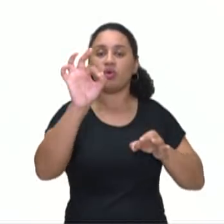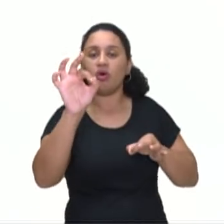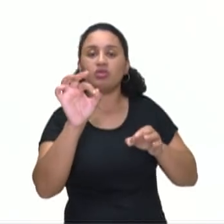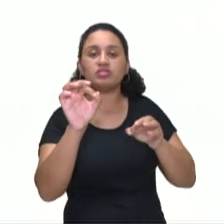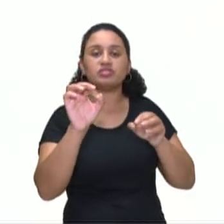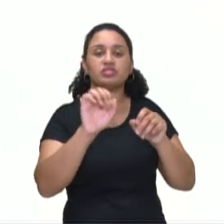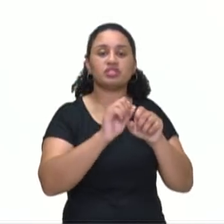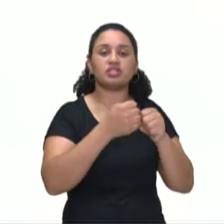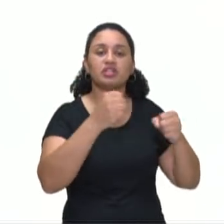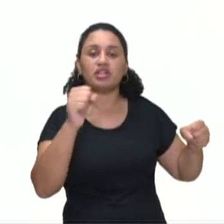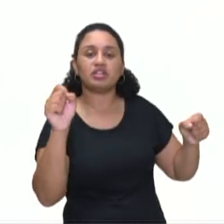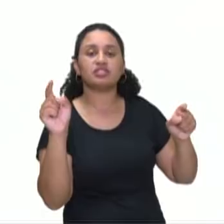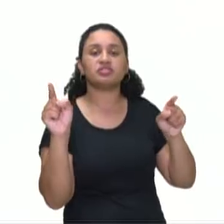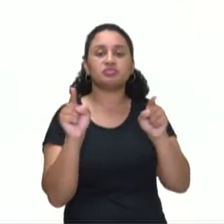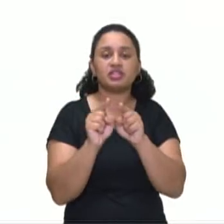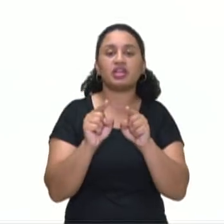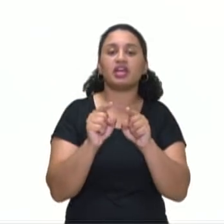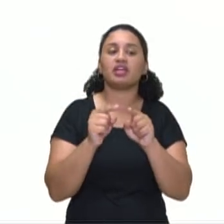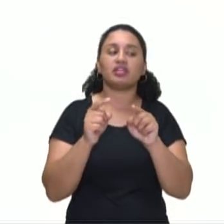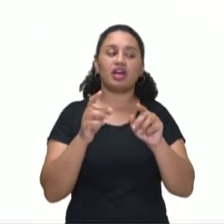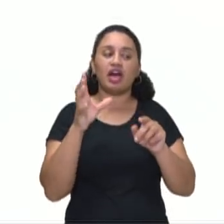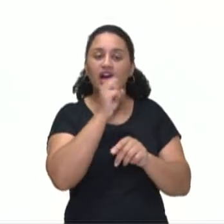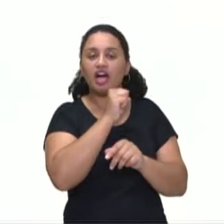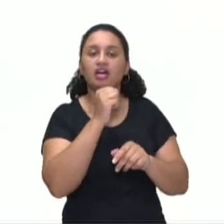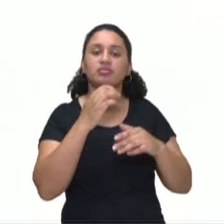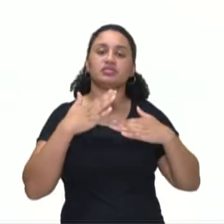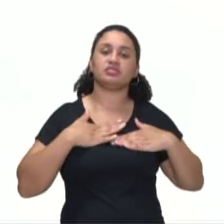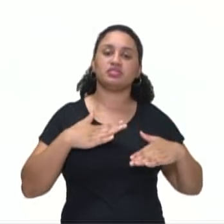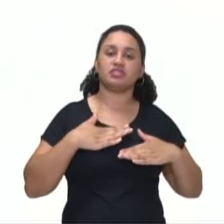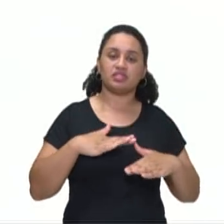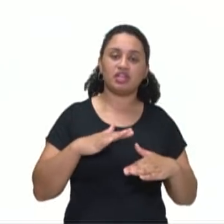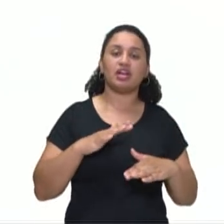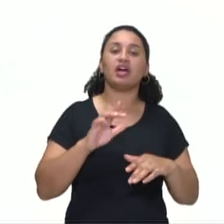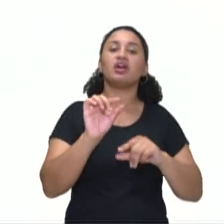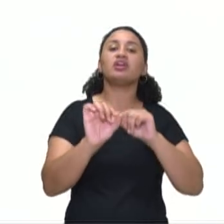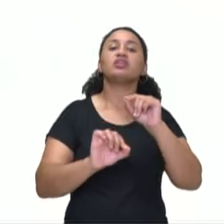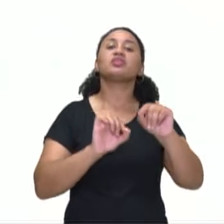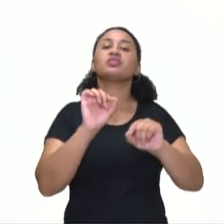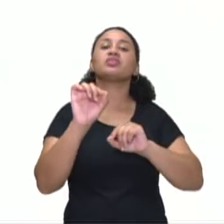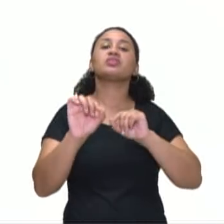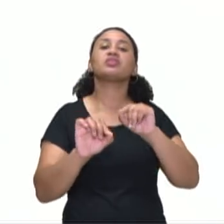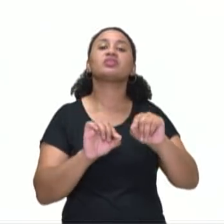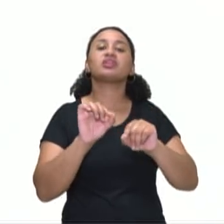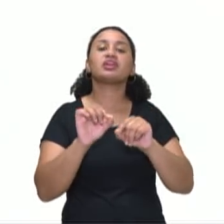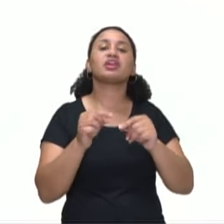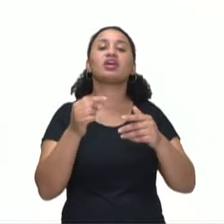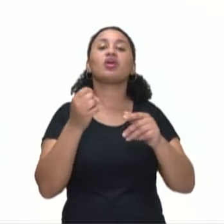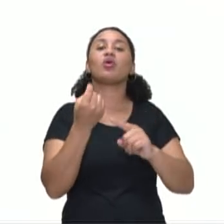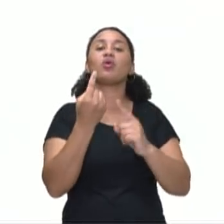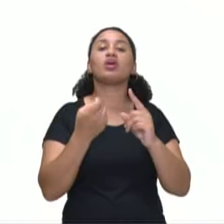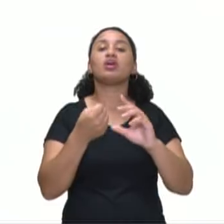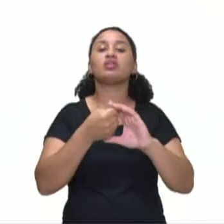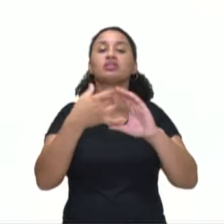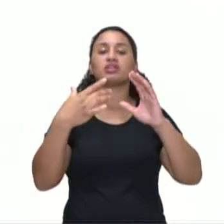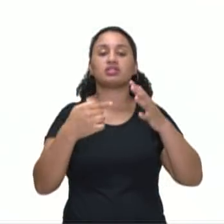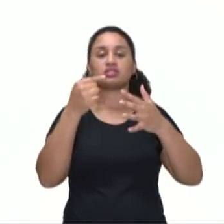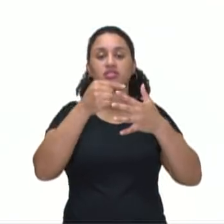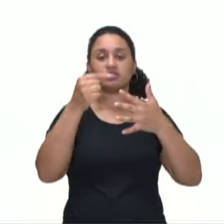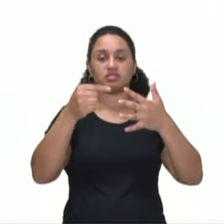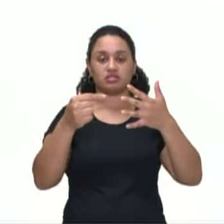pequeno, com movimentos rápidos ou lentos. Estamos falando de qual característica?